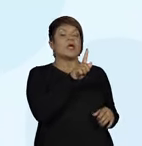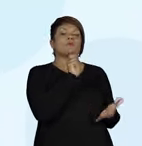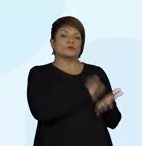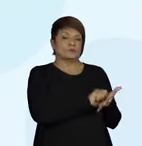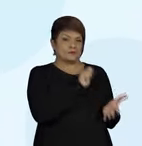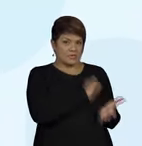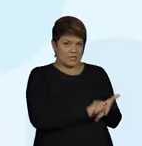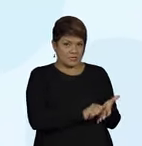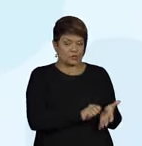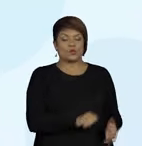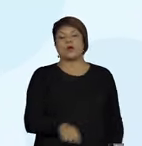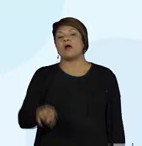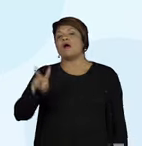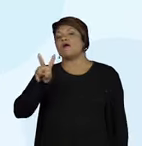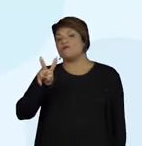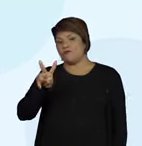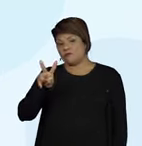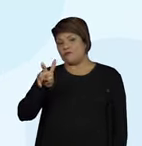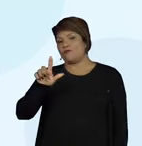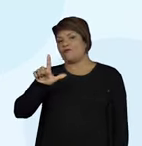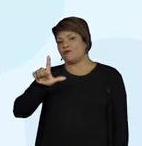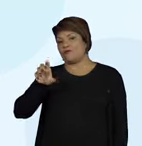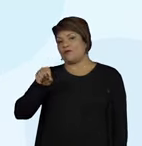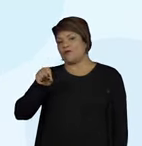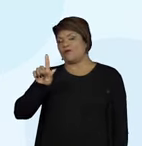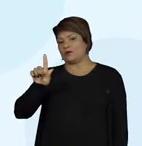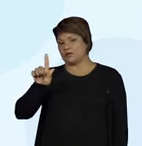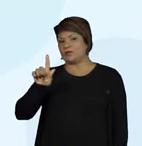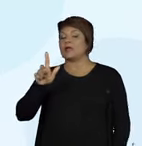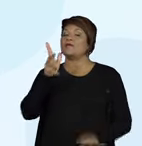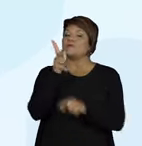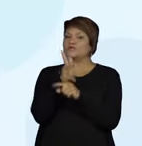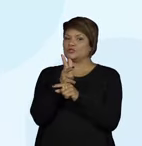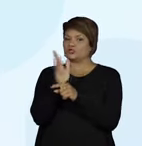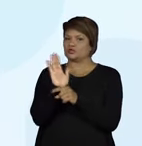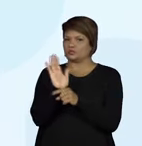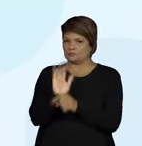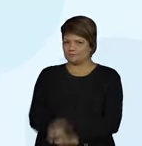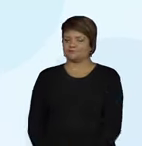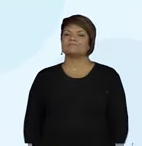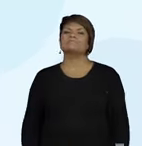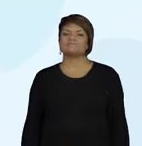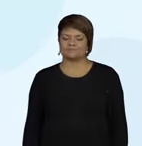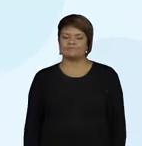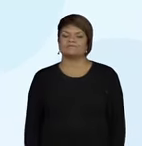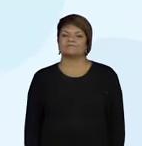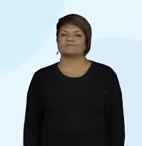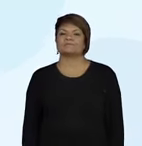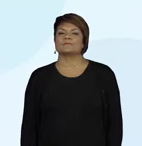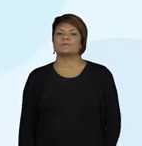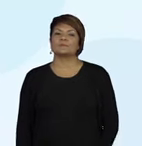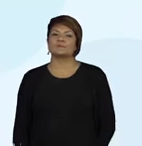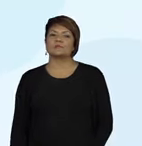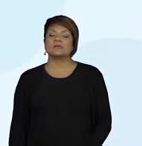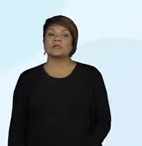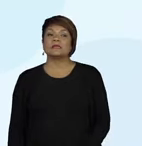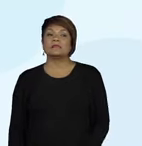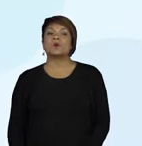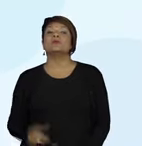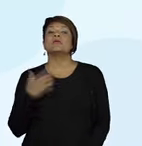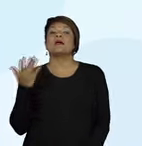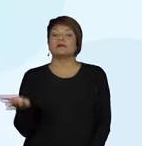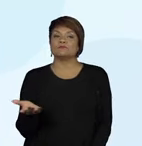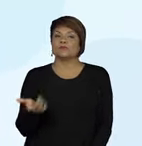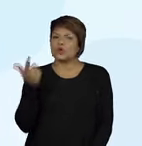por vídeo. Por isso que tem a letra V. Exatamente. Olha só. Olha só, pessoal. Então, e aí, vocês